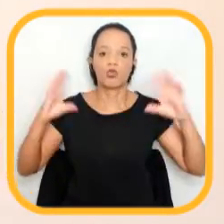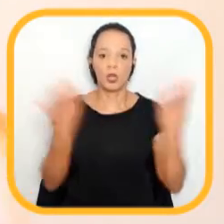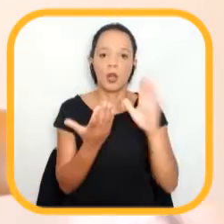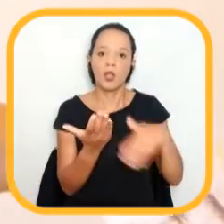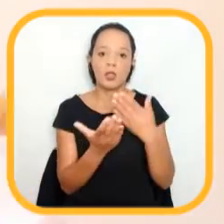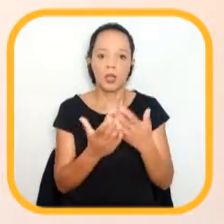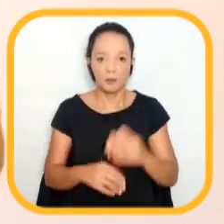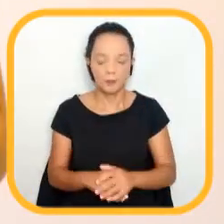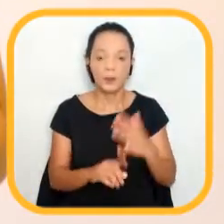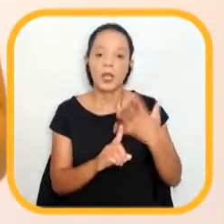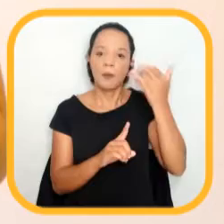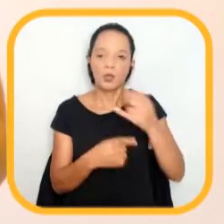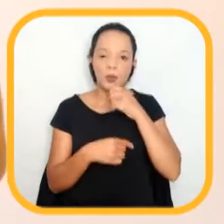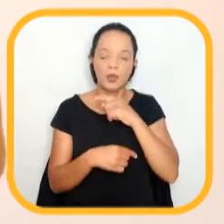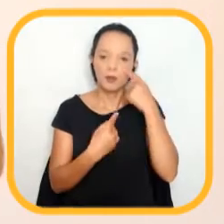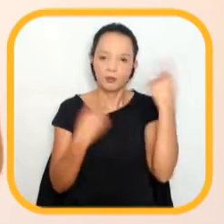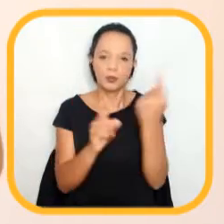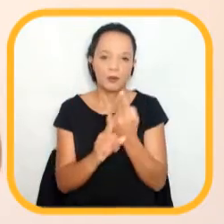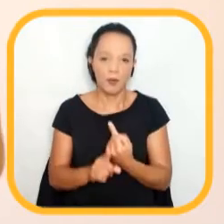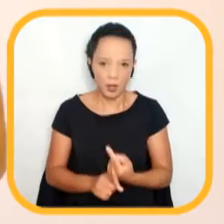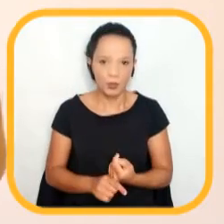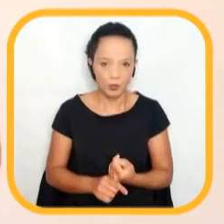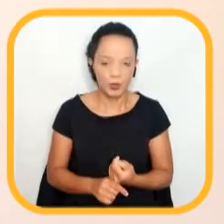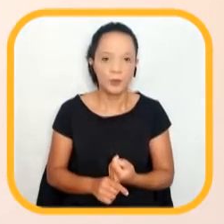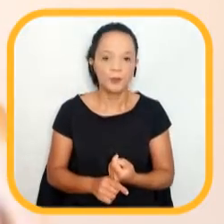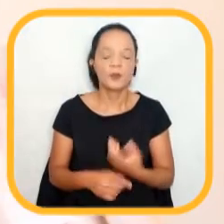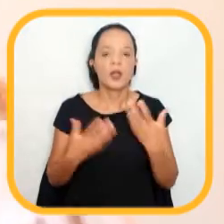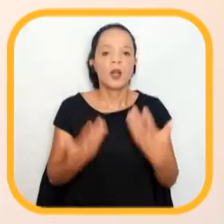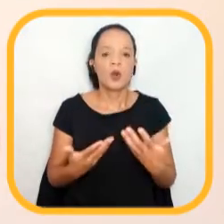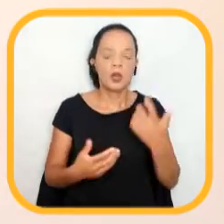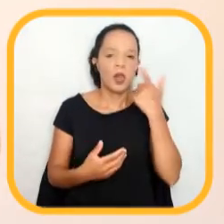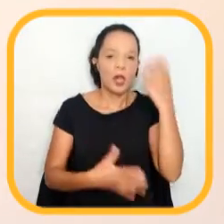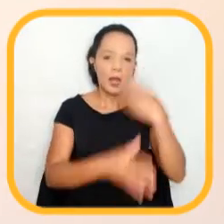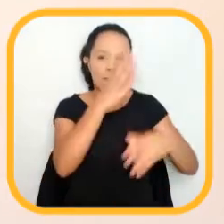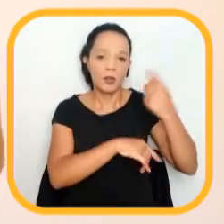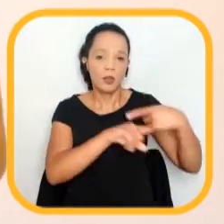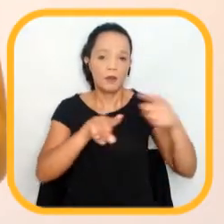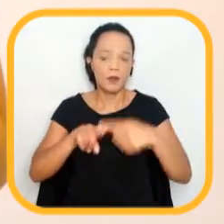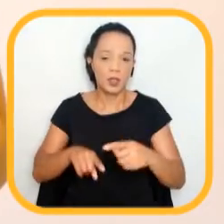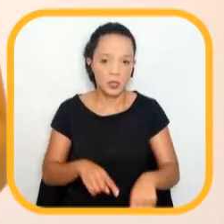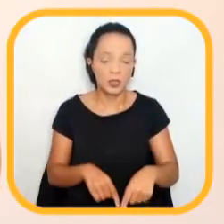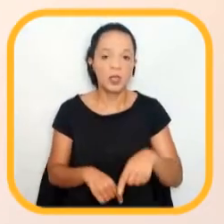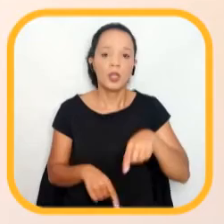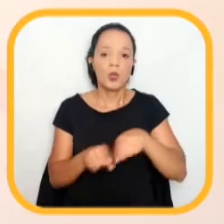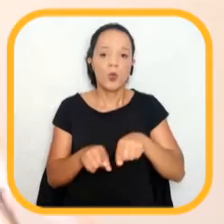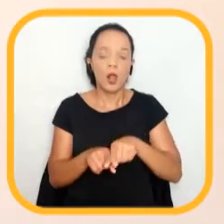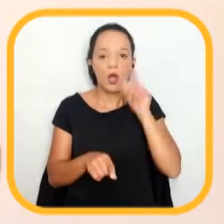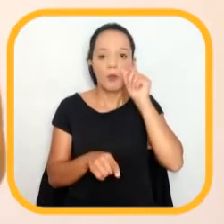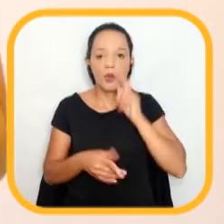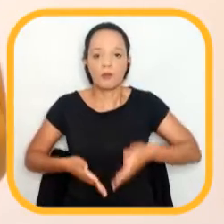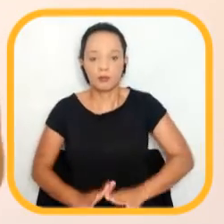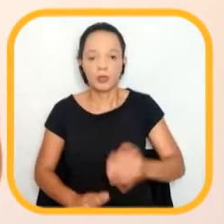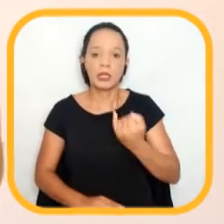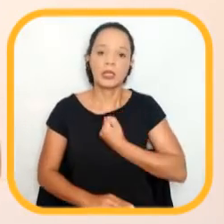todo. A próxima rúbrica ajuda-te a desconstruir vários conceitos. Fica connosco e aprenda a diferença entre sexo